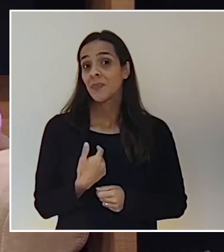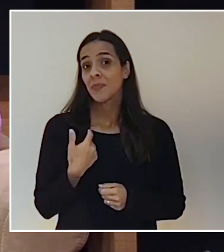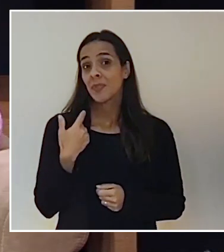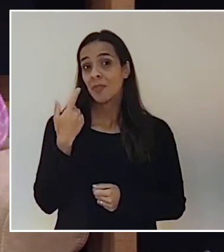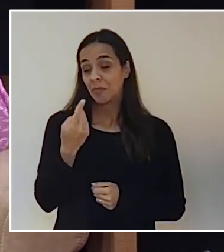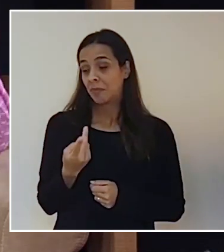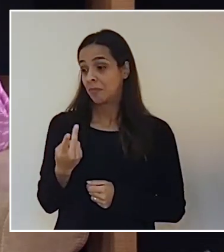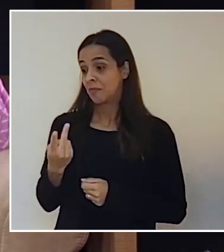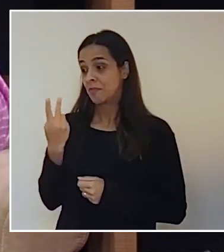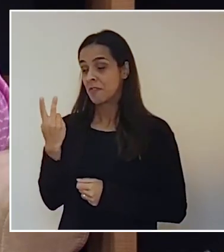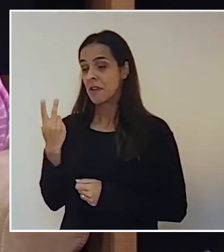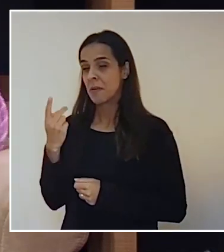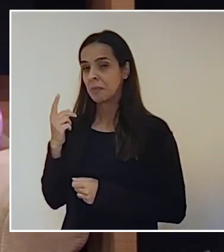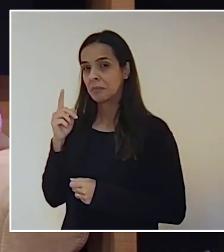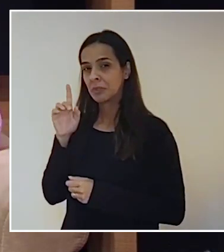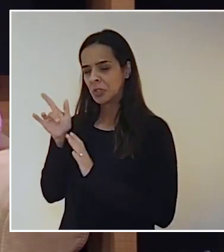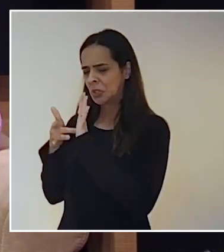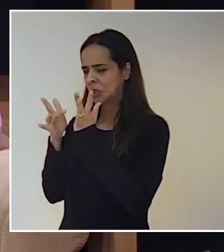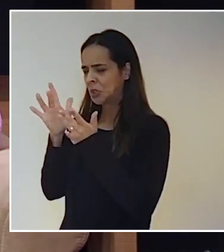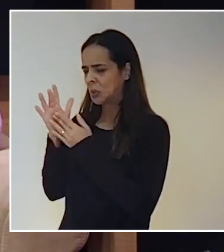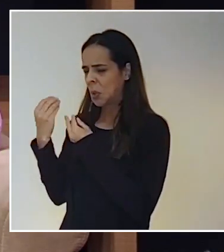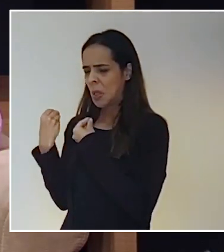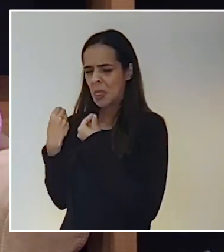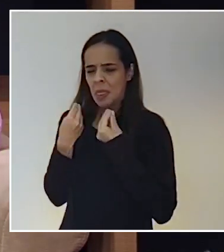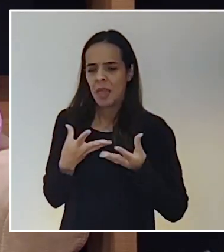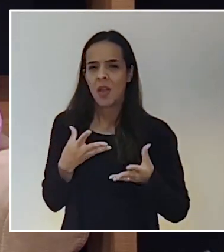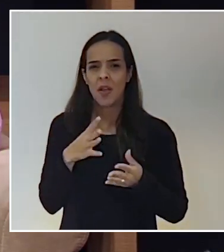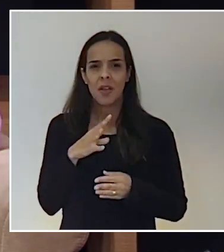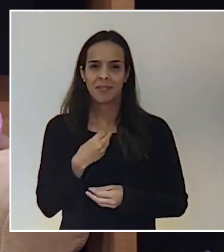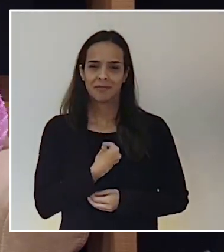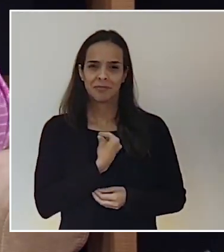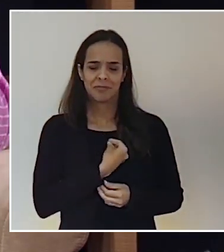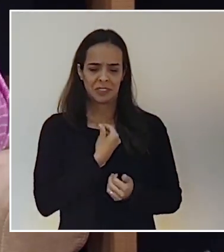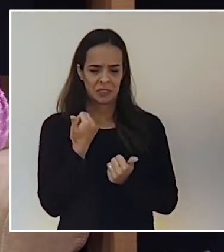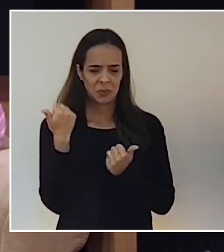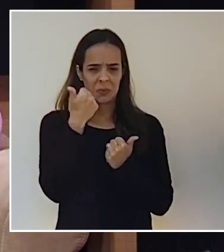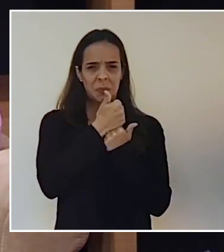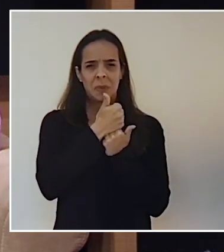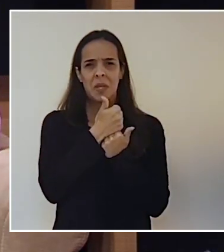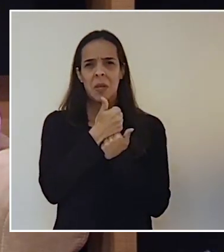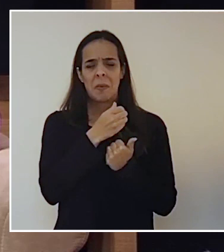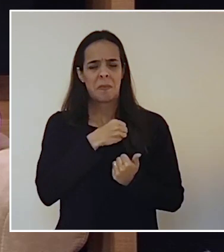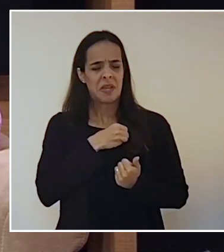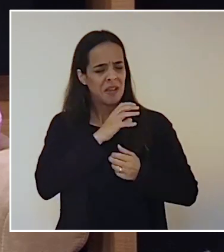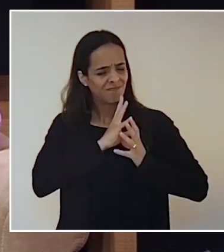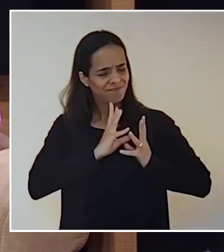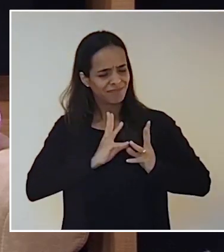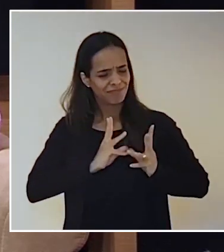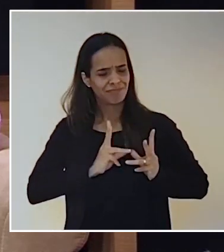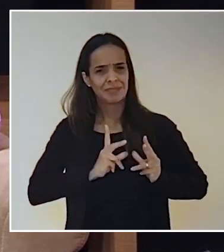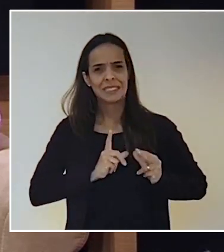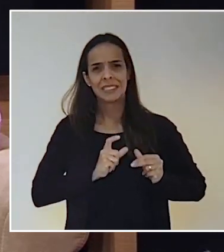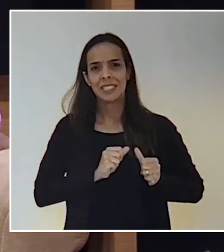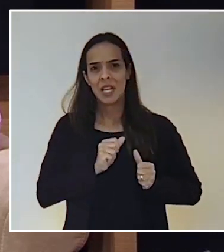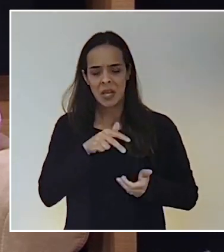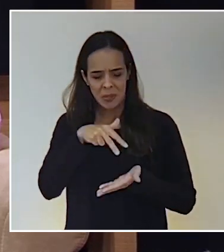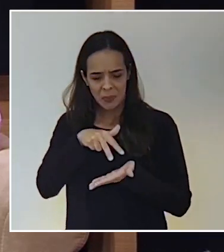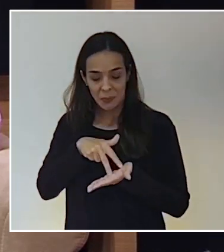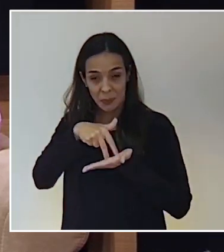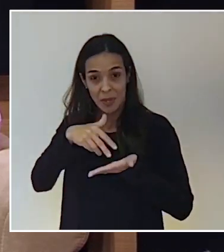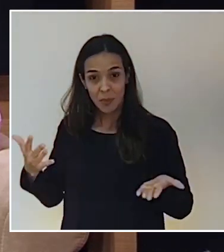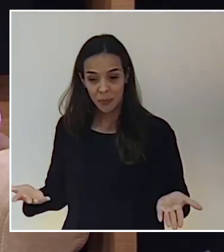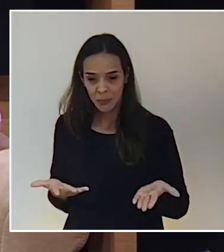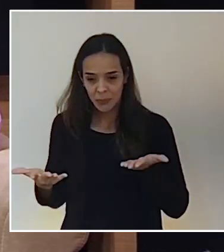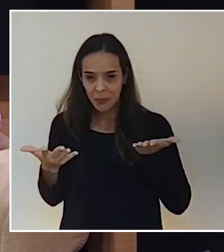nossos pecados, ressuscitando para a nossa justificação. Que dia maravilhoso foi esse dia onde nós